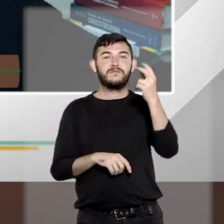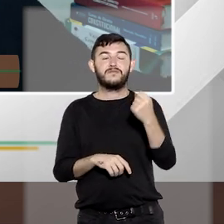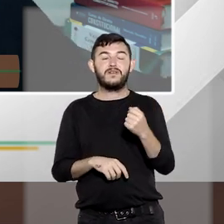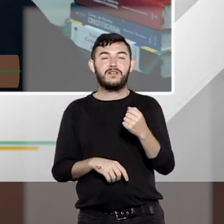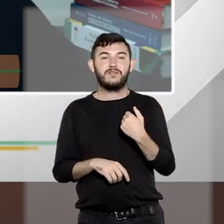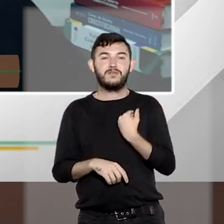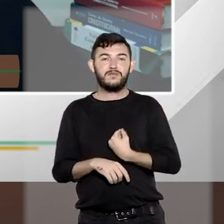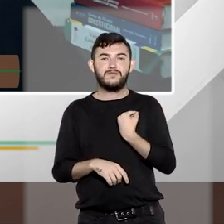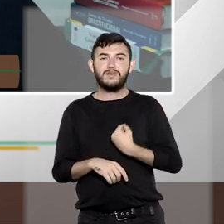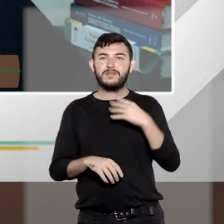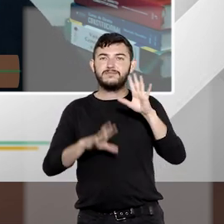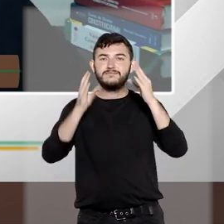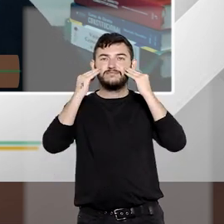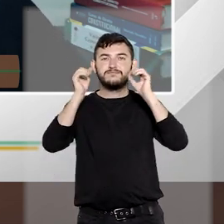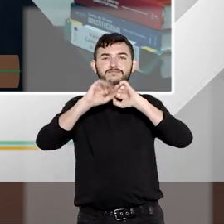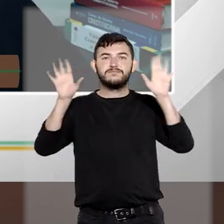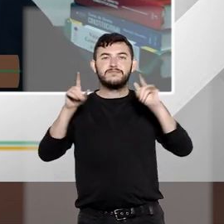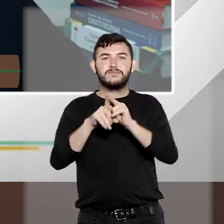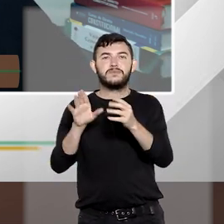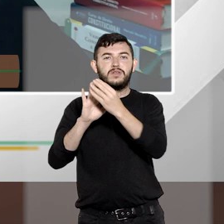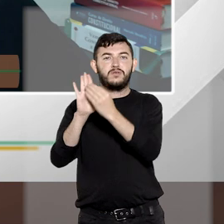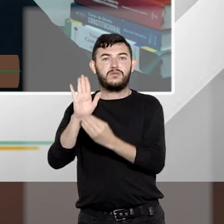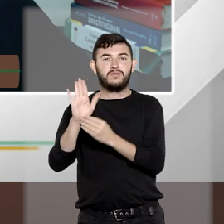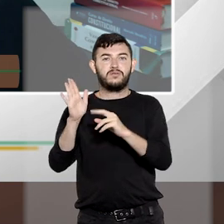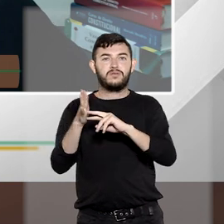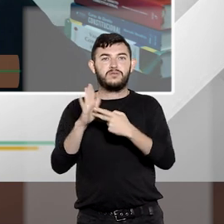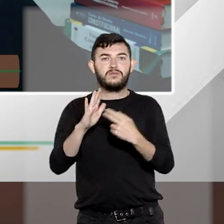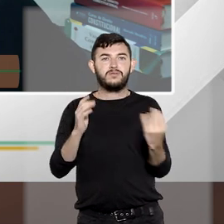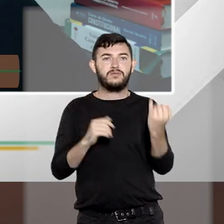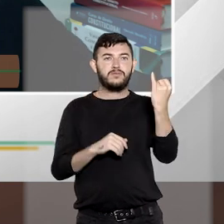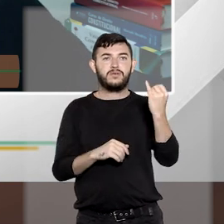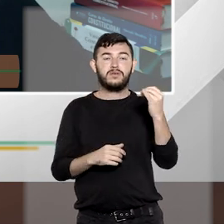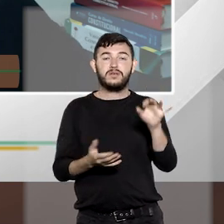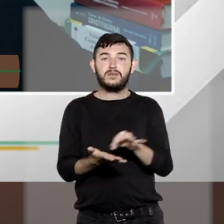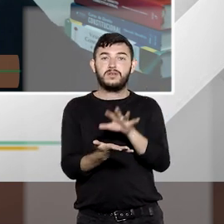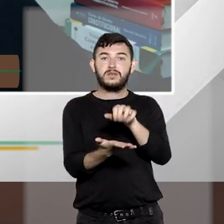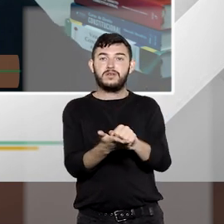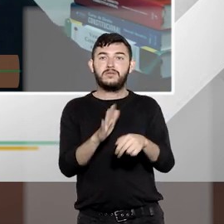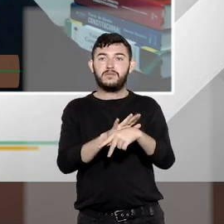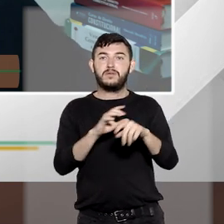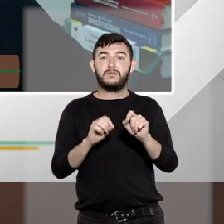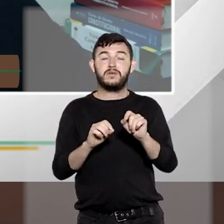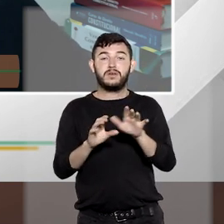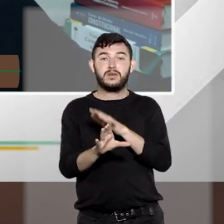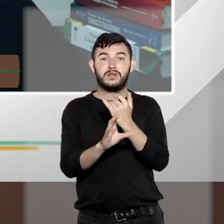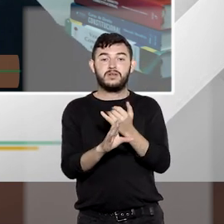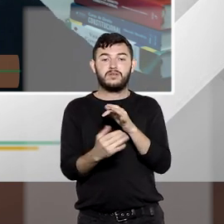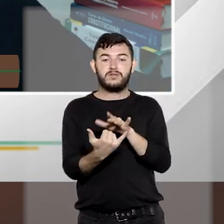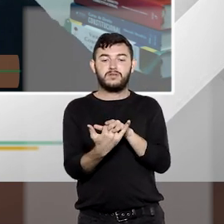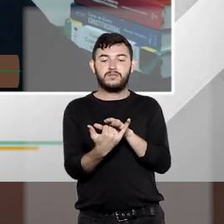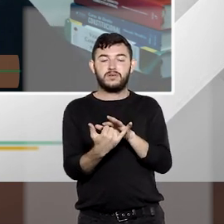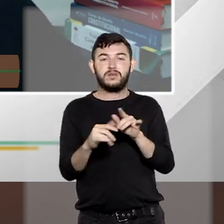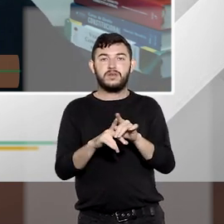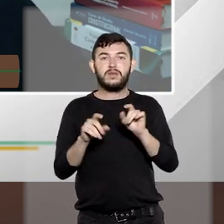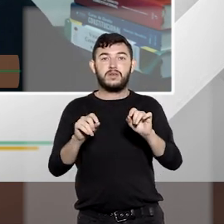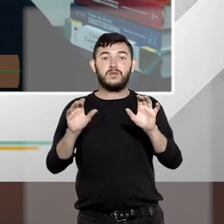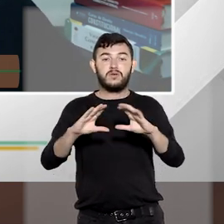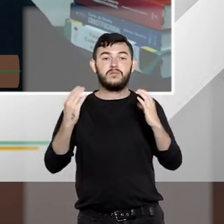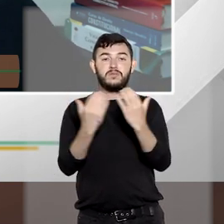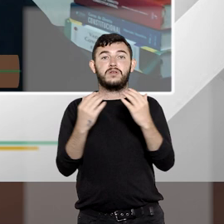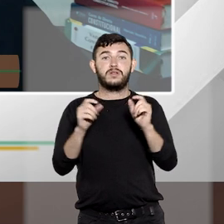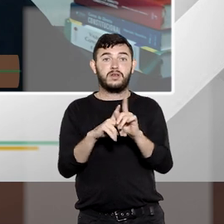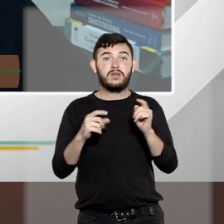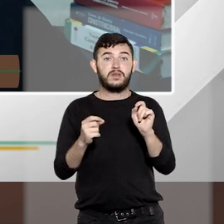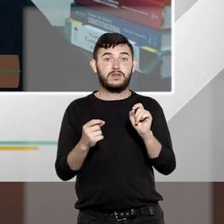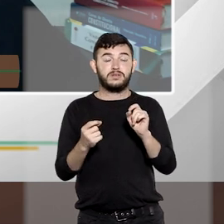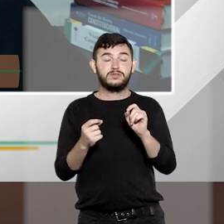vida, entendendo que aquele conteúdo ali é relevante, para se inscrever no canal, né, e fortalecer o trabalho que ali é feito em comunidade, para levar cada vez mais